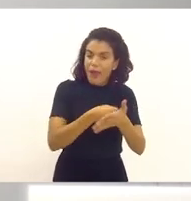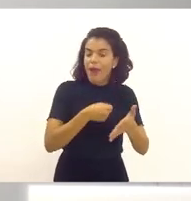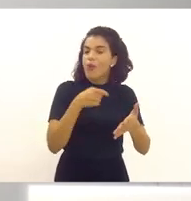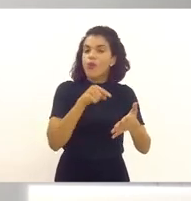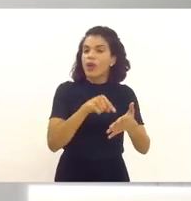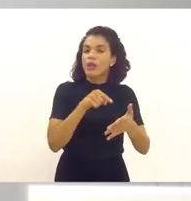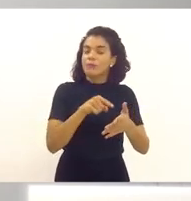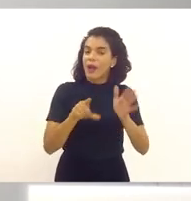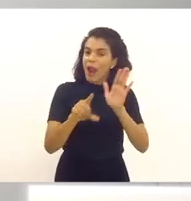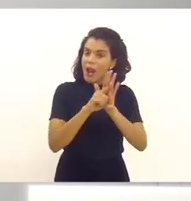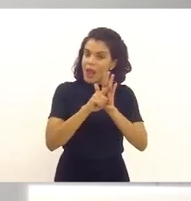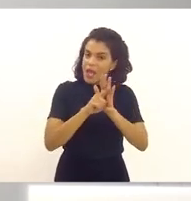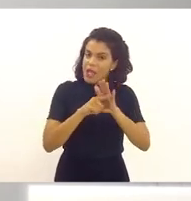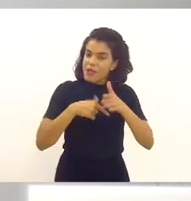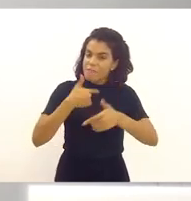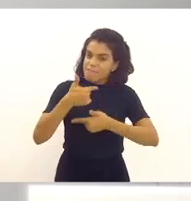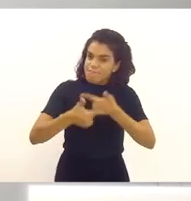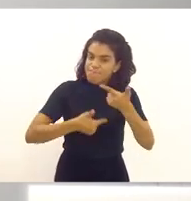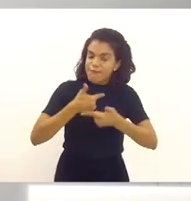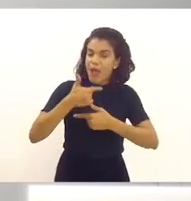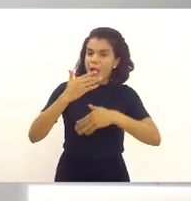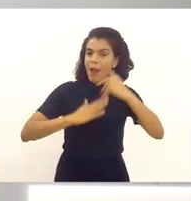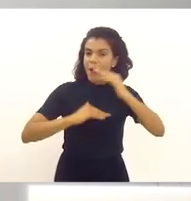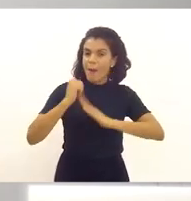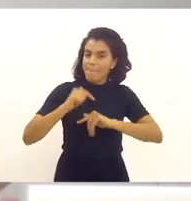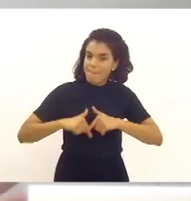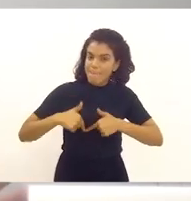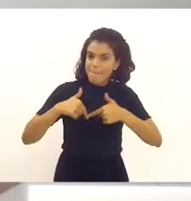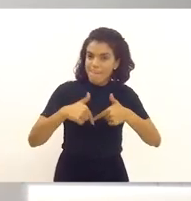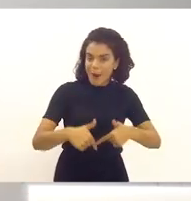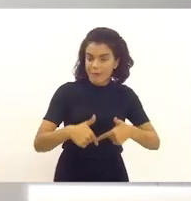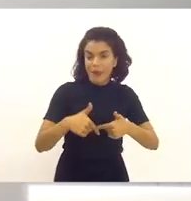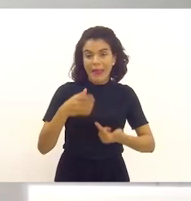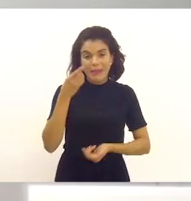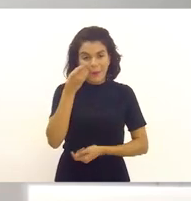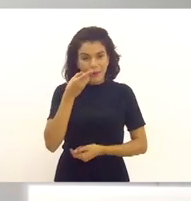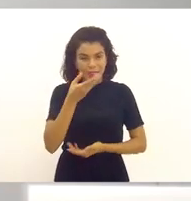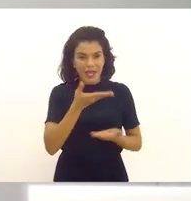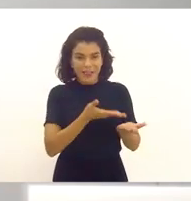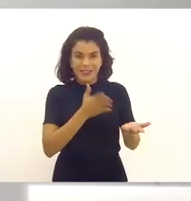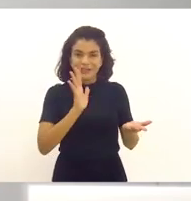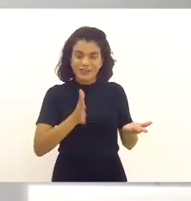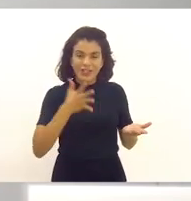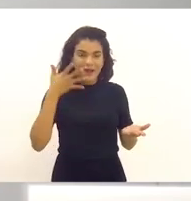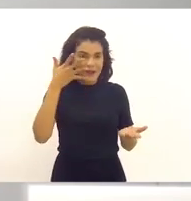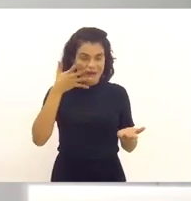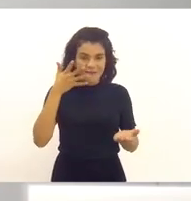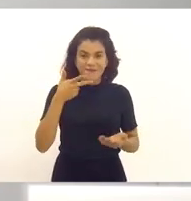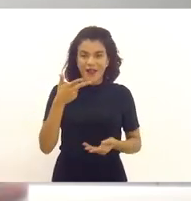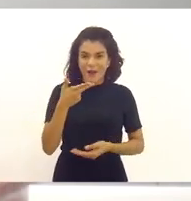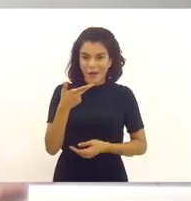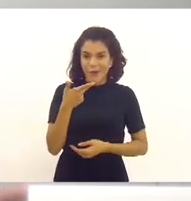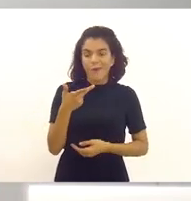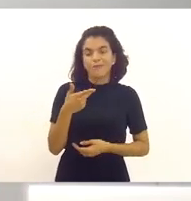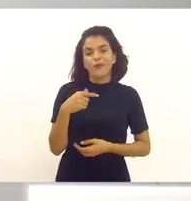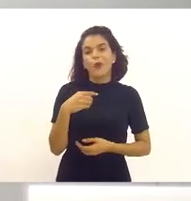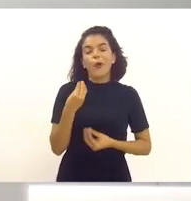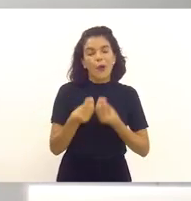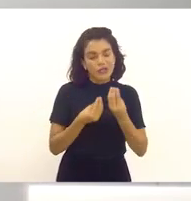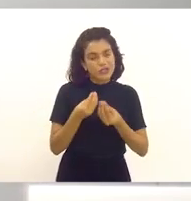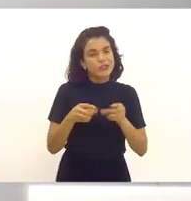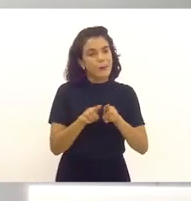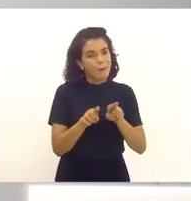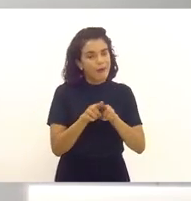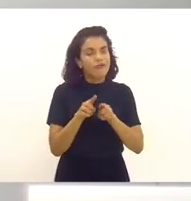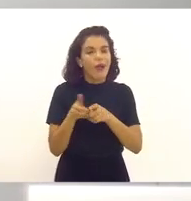aplicada na sua totalidade né como a deputada Renata já colocou aqui na sua fala como a gente já viu